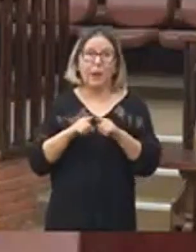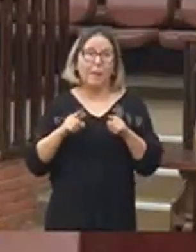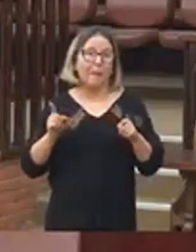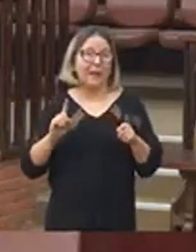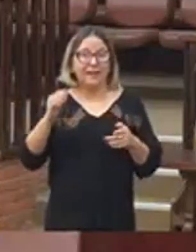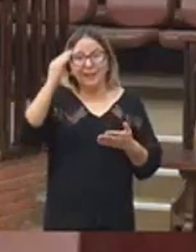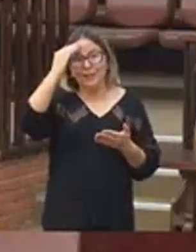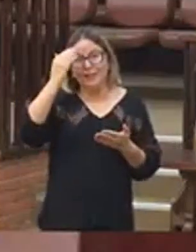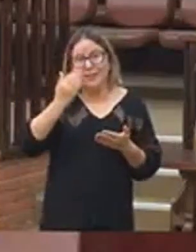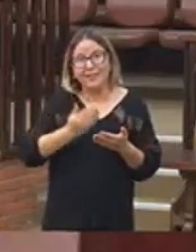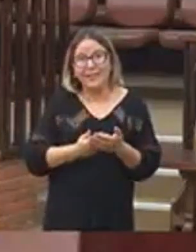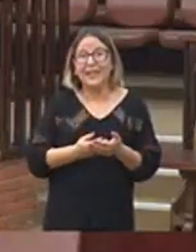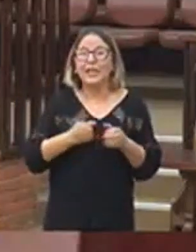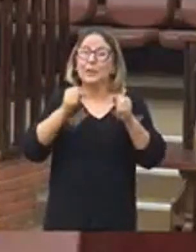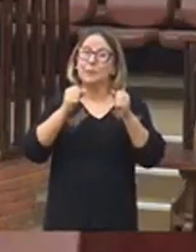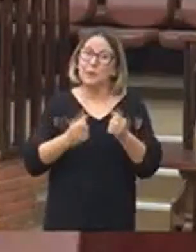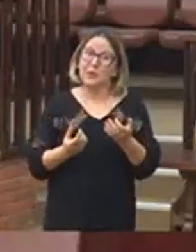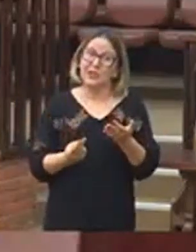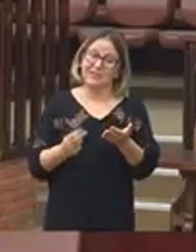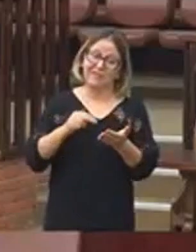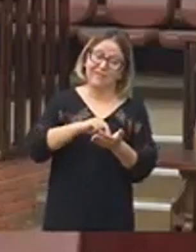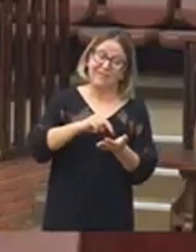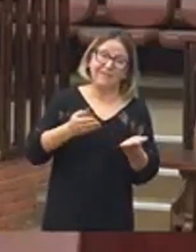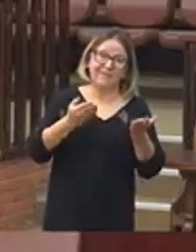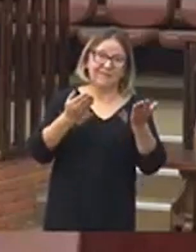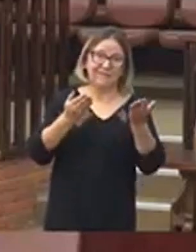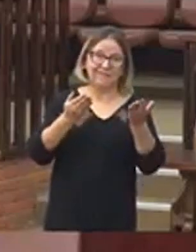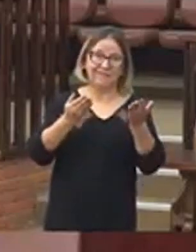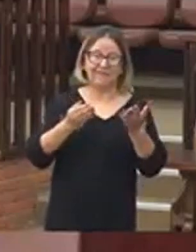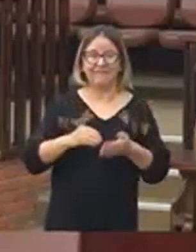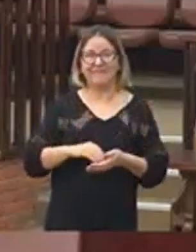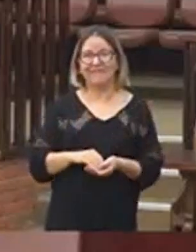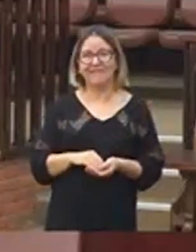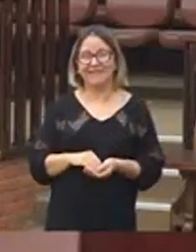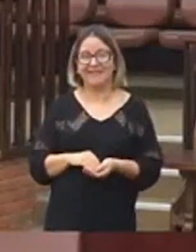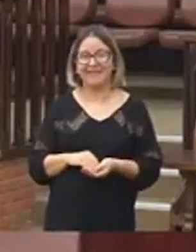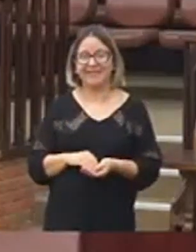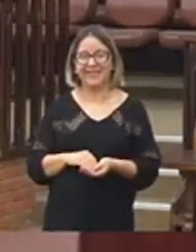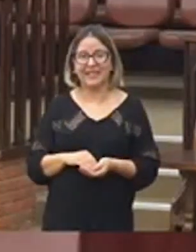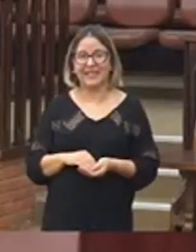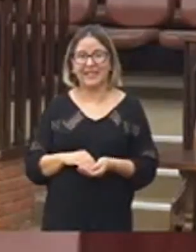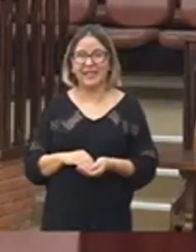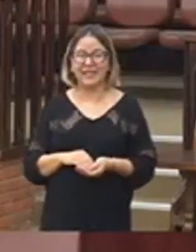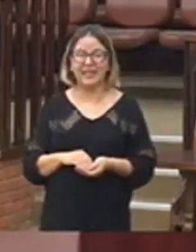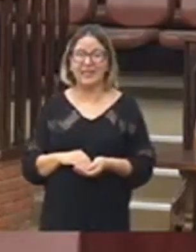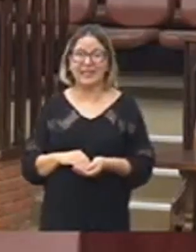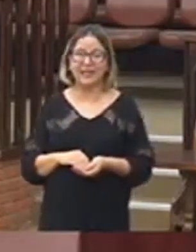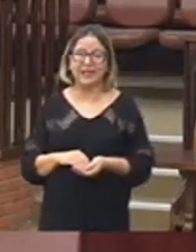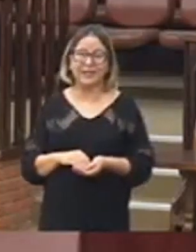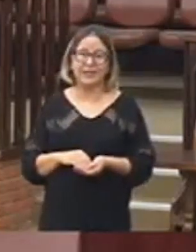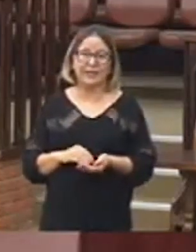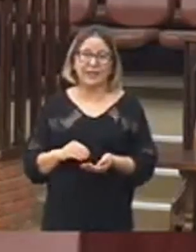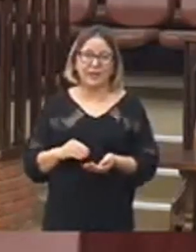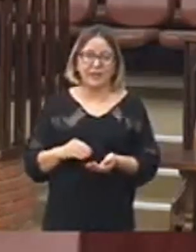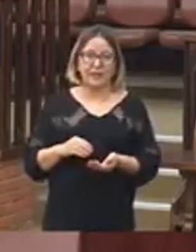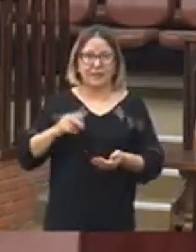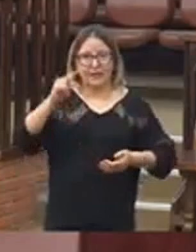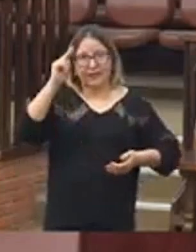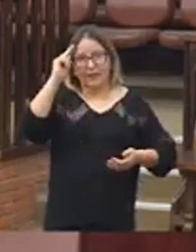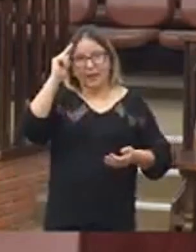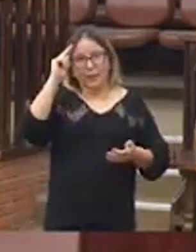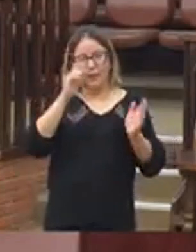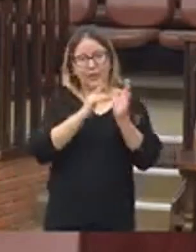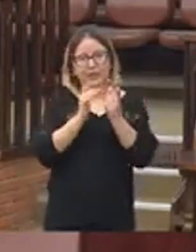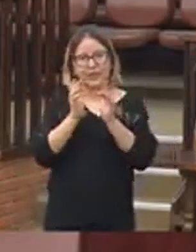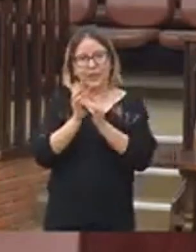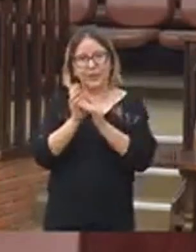de poucas horas de morta, a filha de Jairo, ainda que ele tivesse ressuscitado o filho da viúva de Naim,